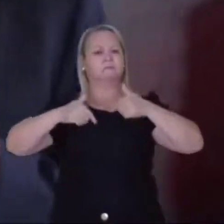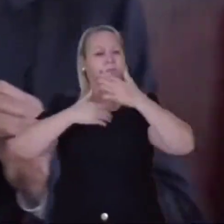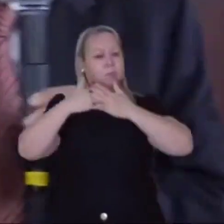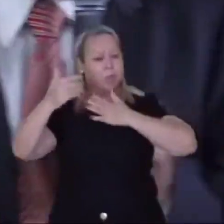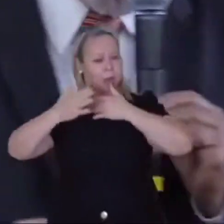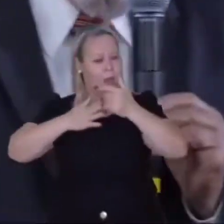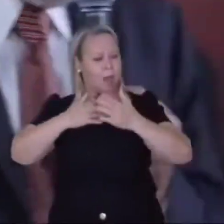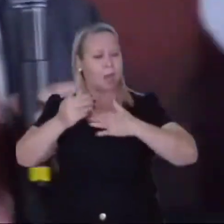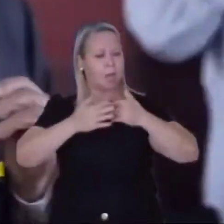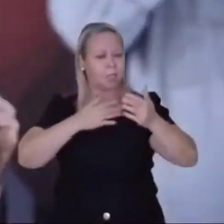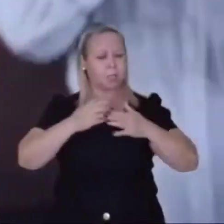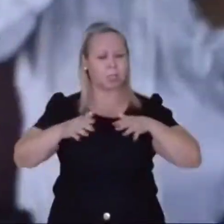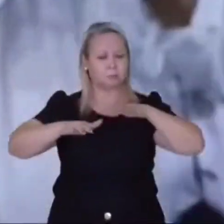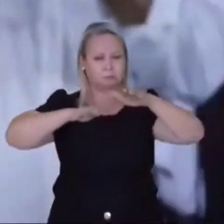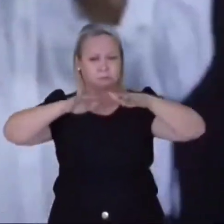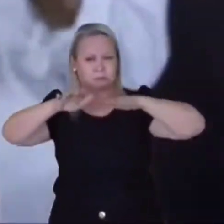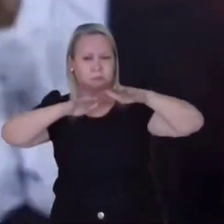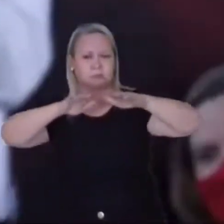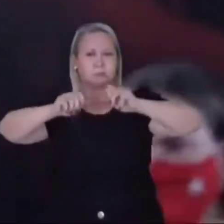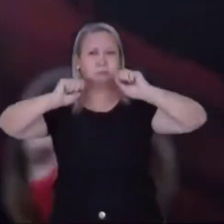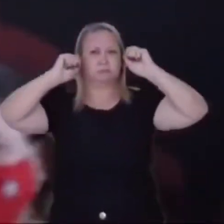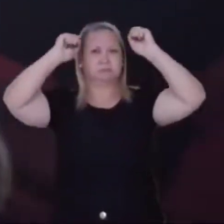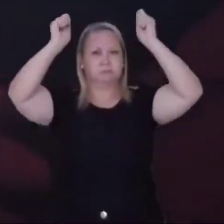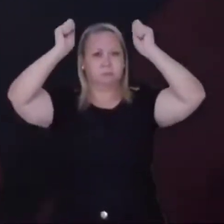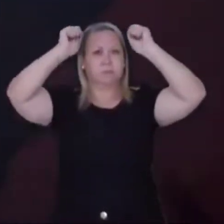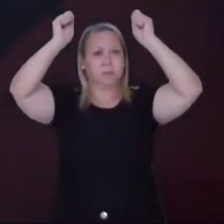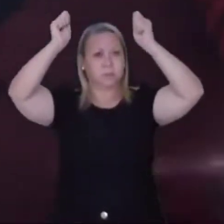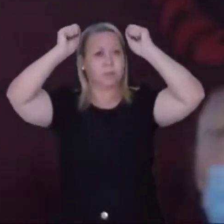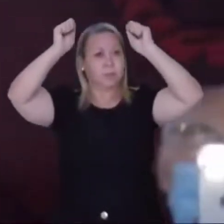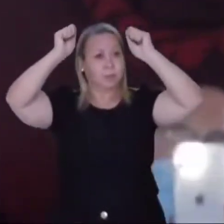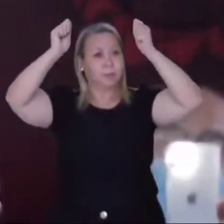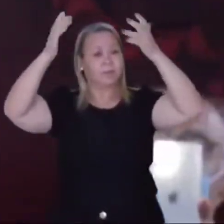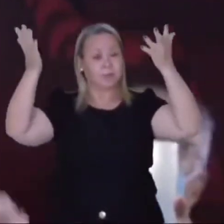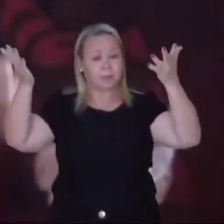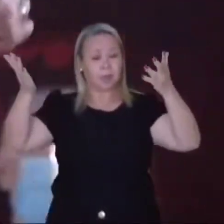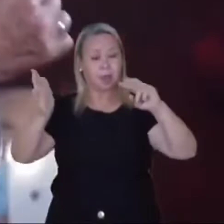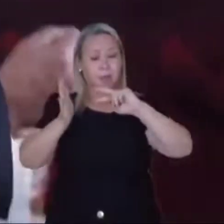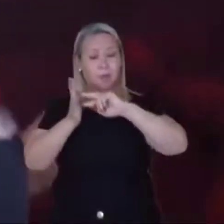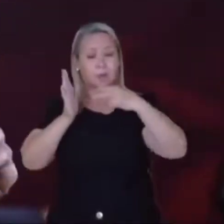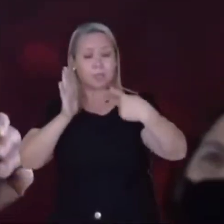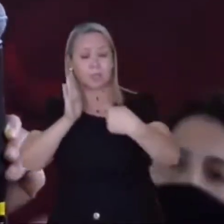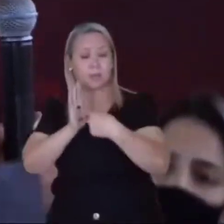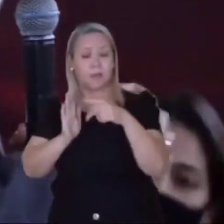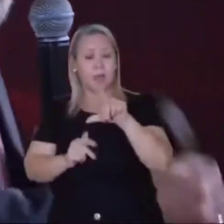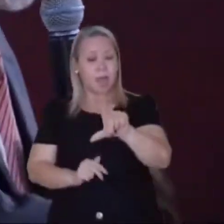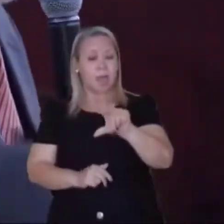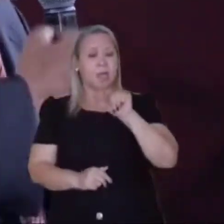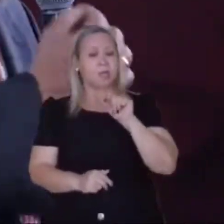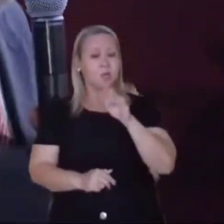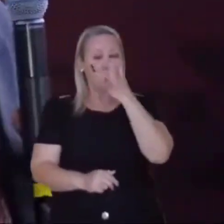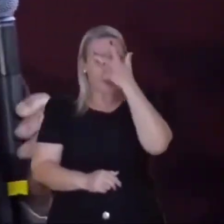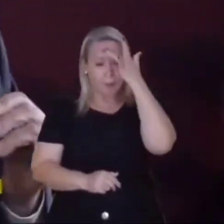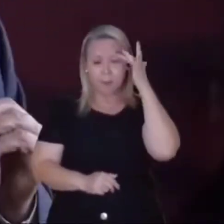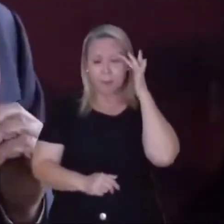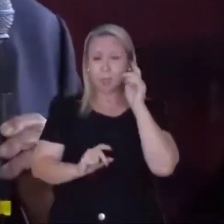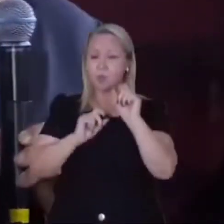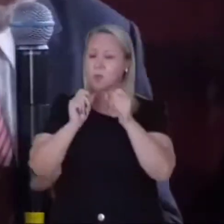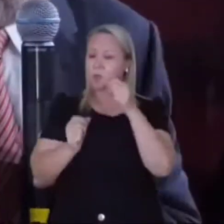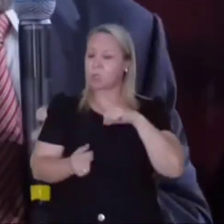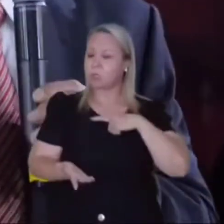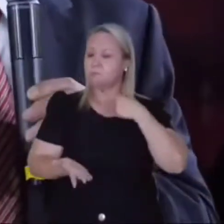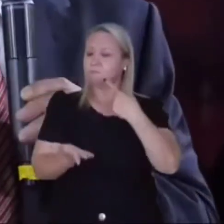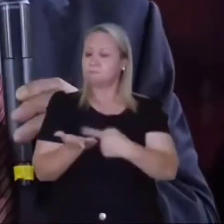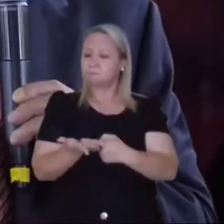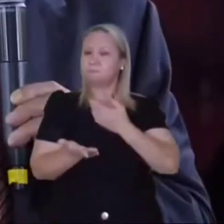se movimentar. E se movimentar significa escolher pessoas que têm compromisso com o